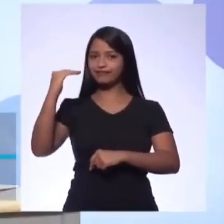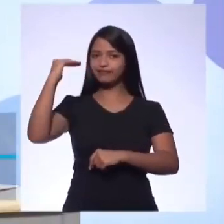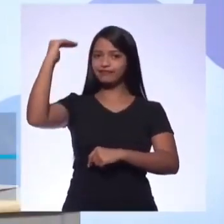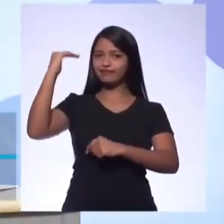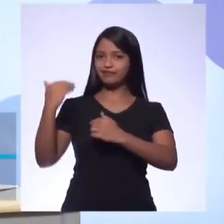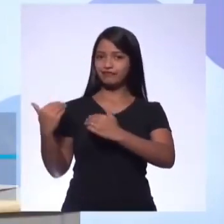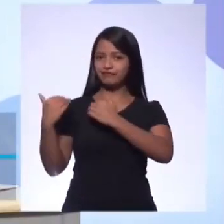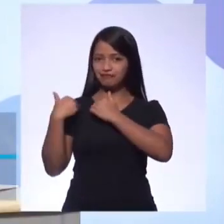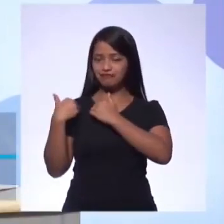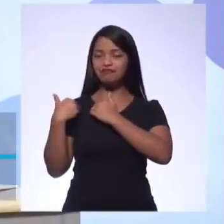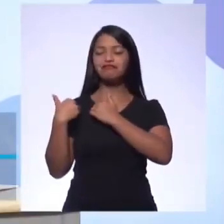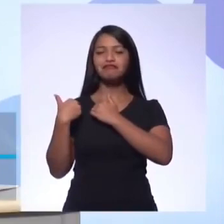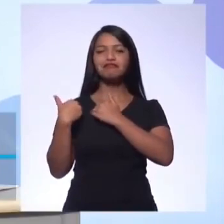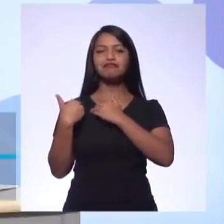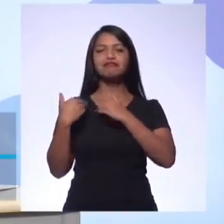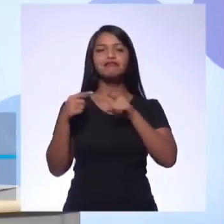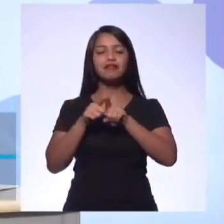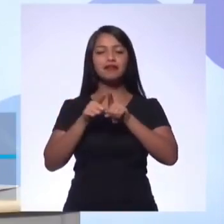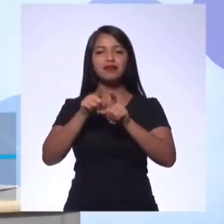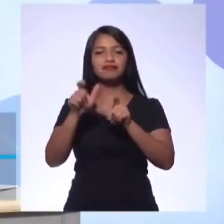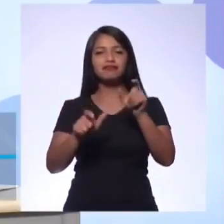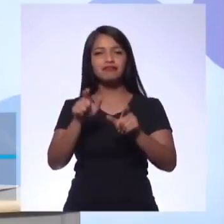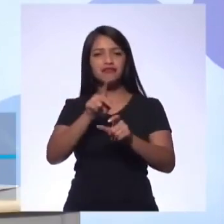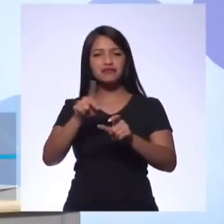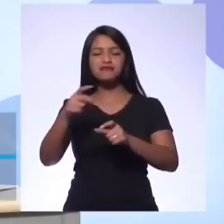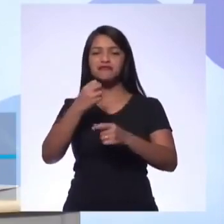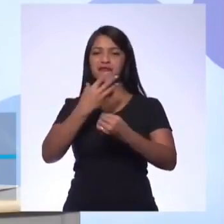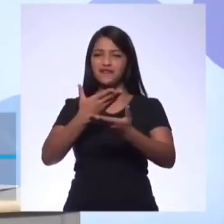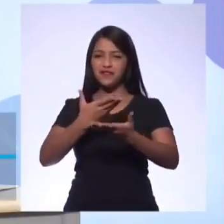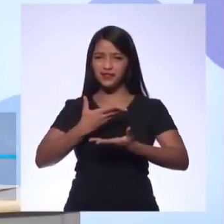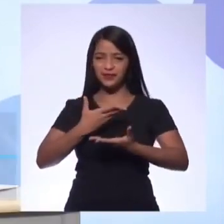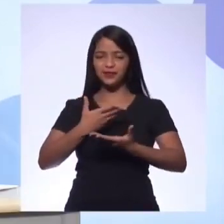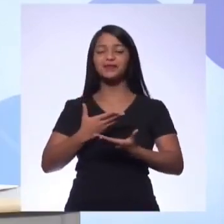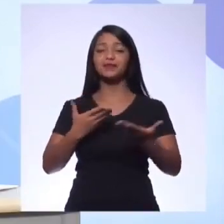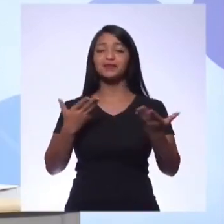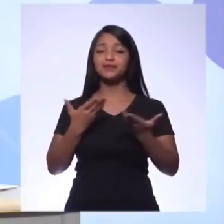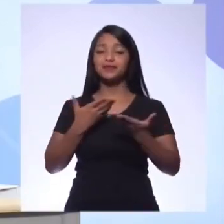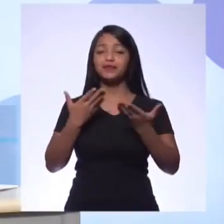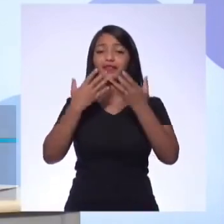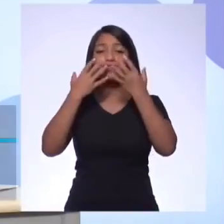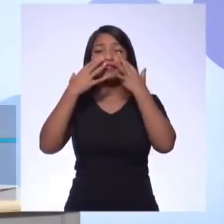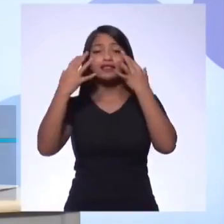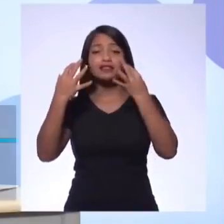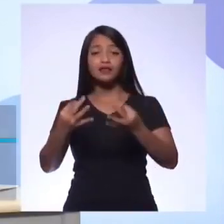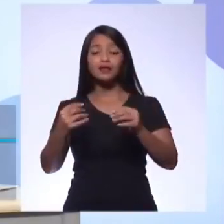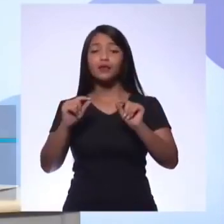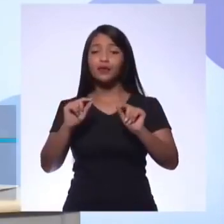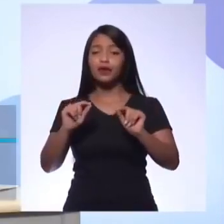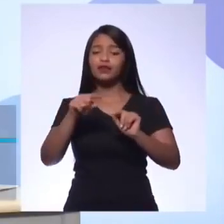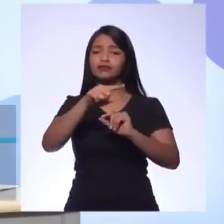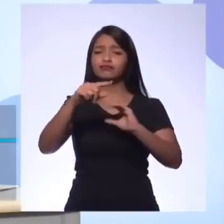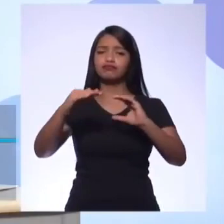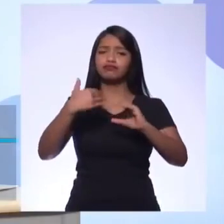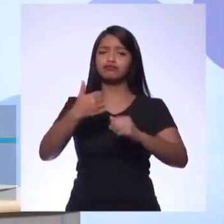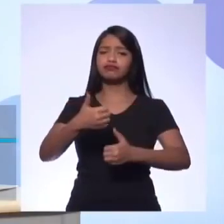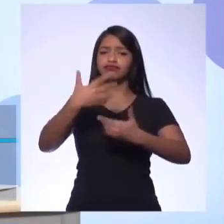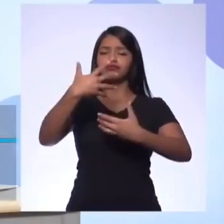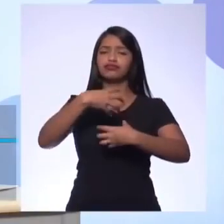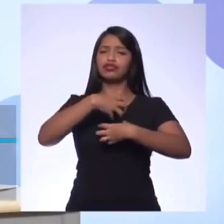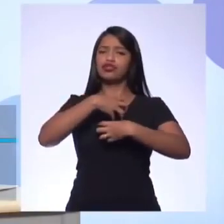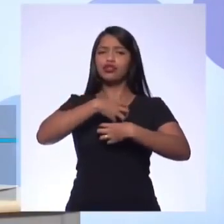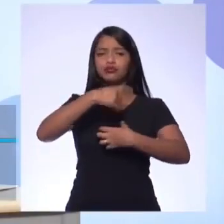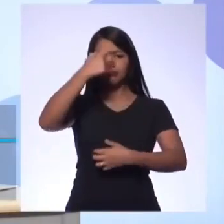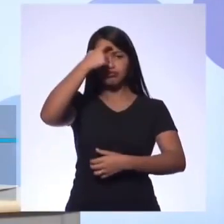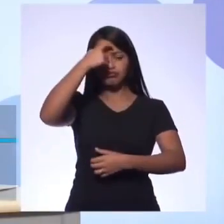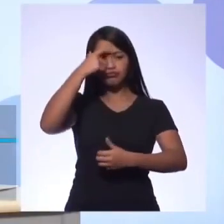também nossos queridos colegas professores. Vamos atentar aí para o bom uso do chat, vamos